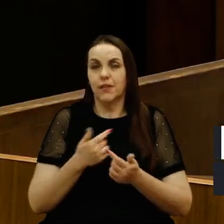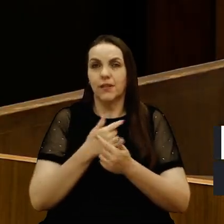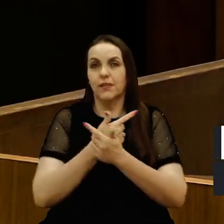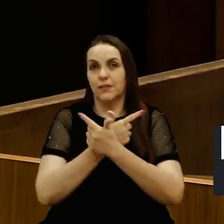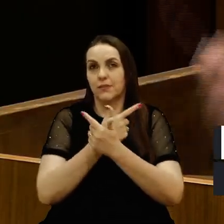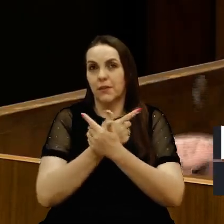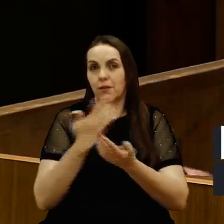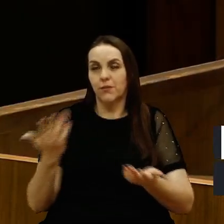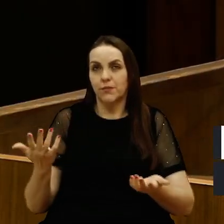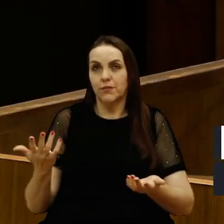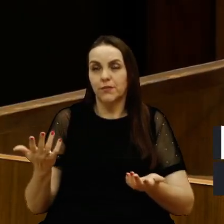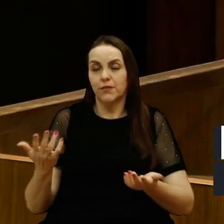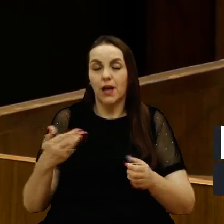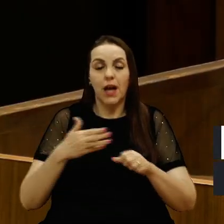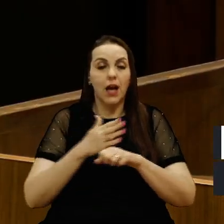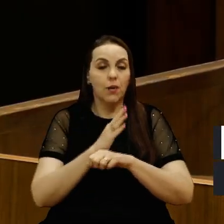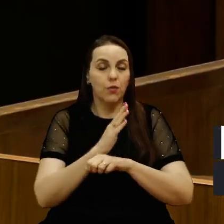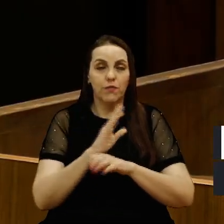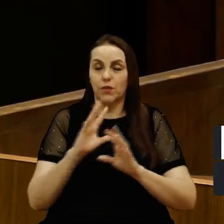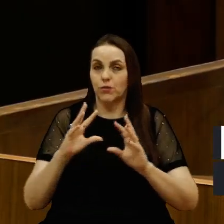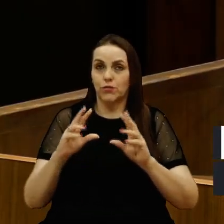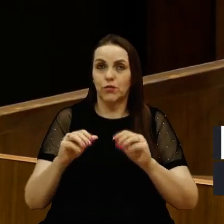os aprovados do Financiarte